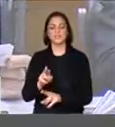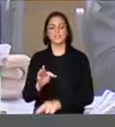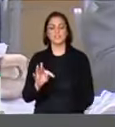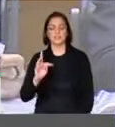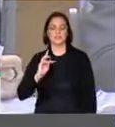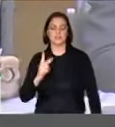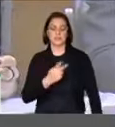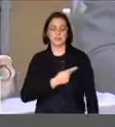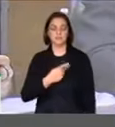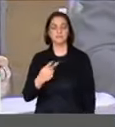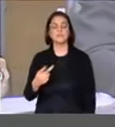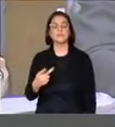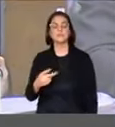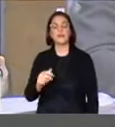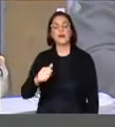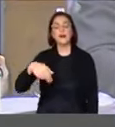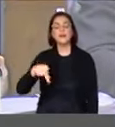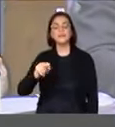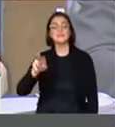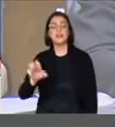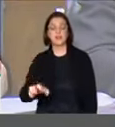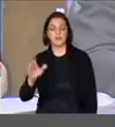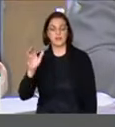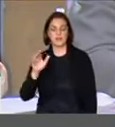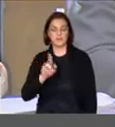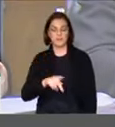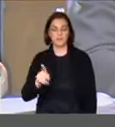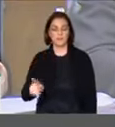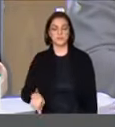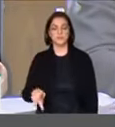André Zaponor, que é professor,